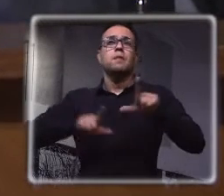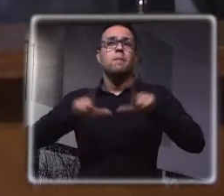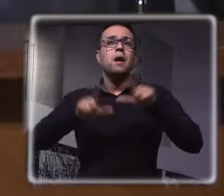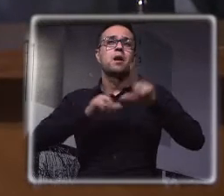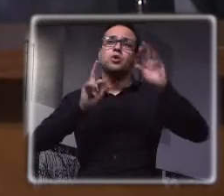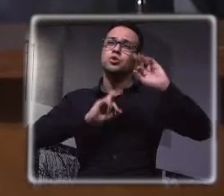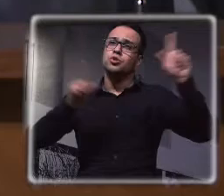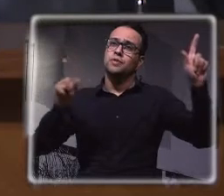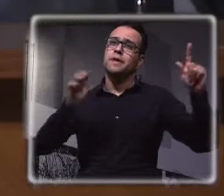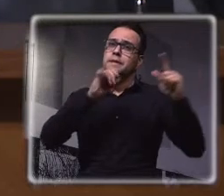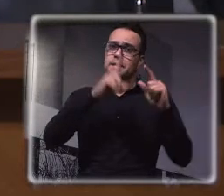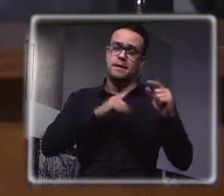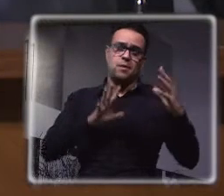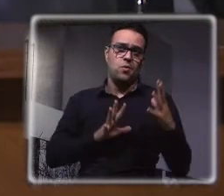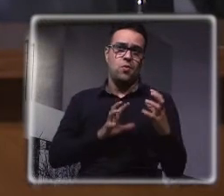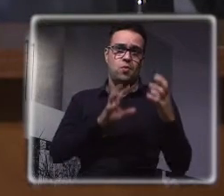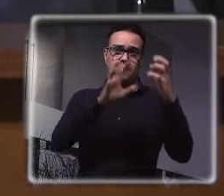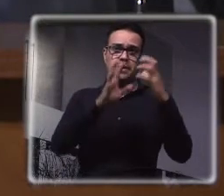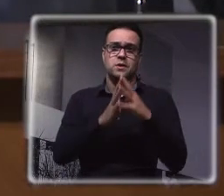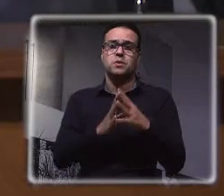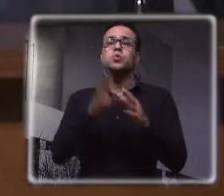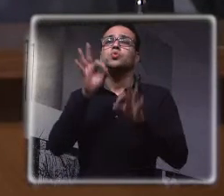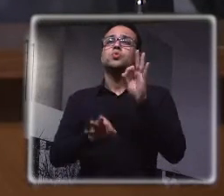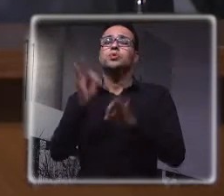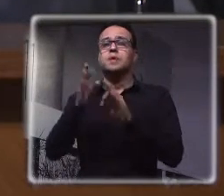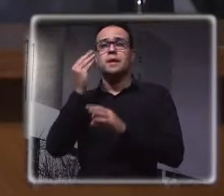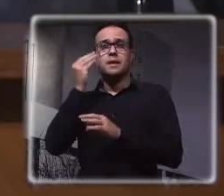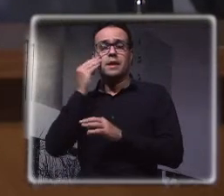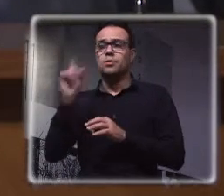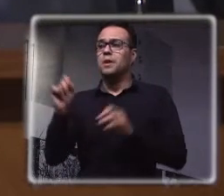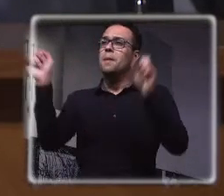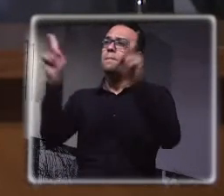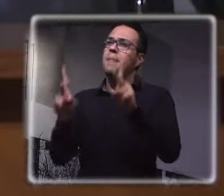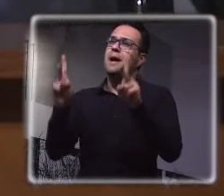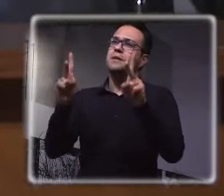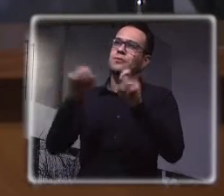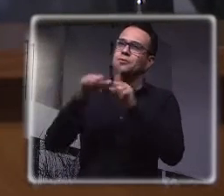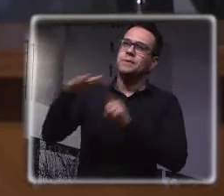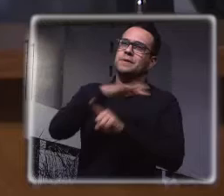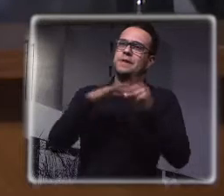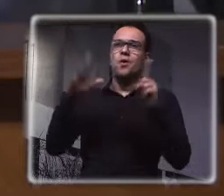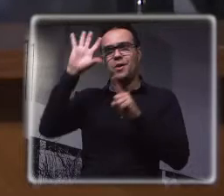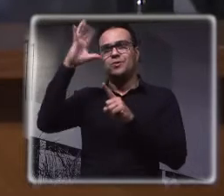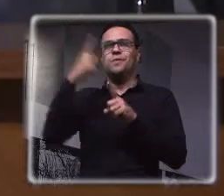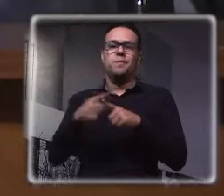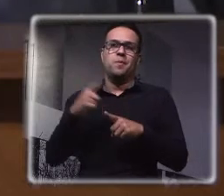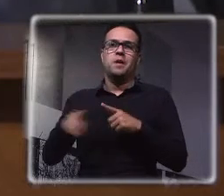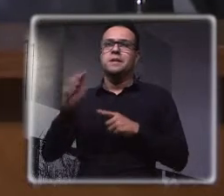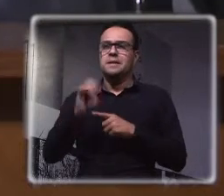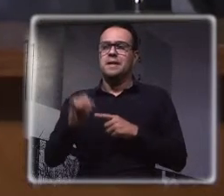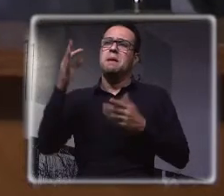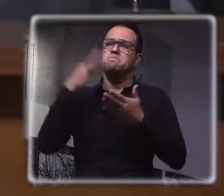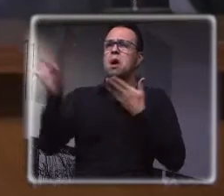maneira diferente com o conflito. Afinal de contas, o que o judiciário busca? Não é a paz social? Não é a solução dos conflitos? Se a caneta